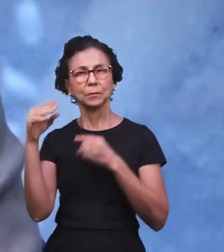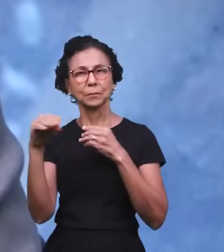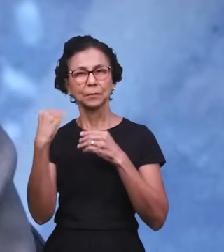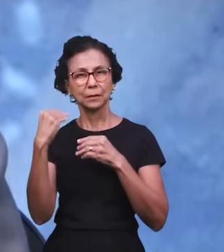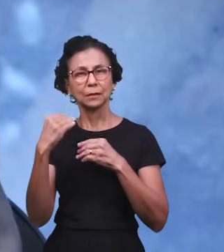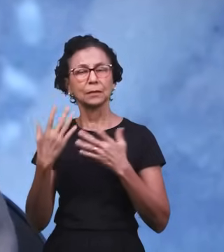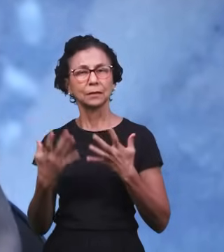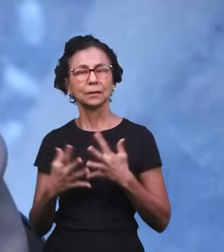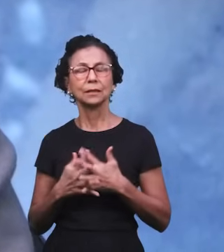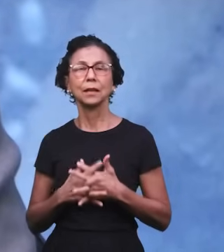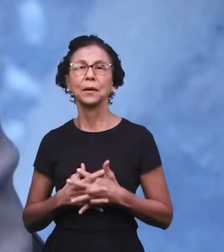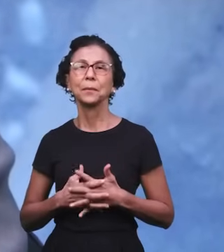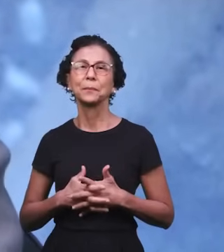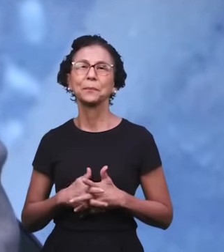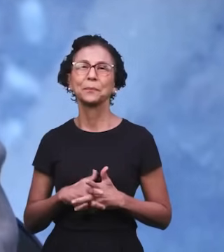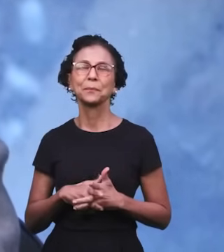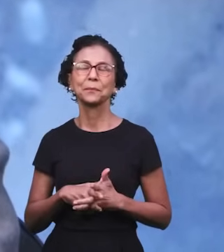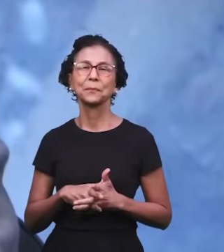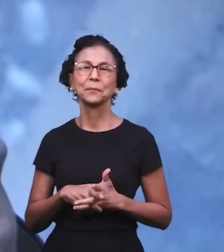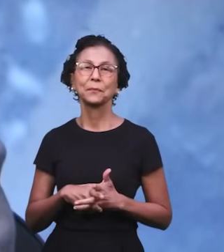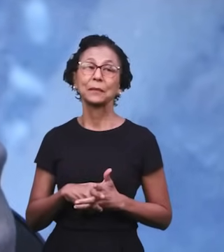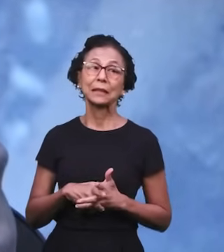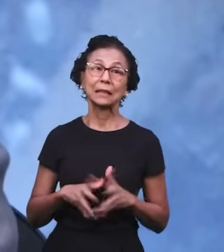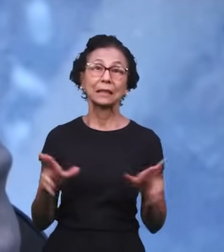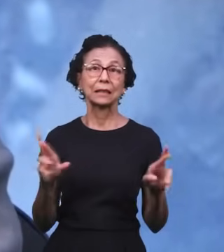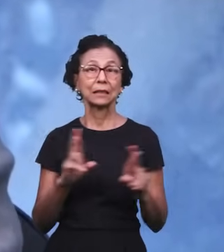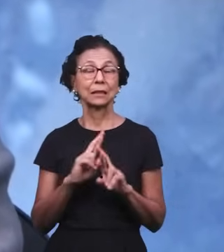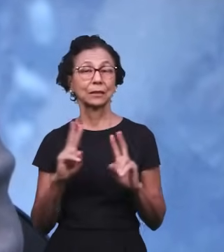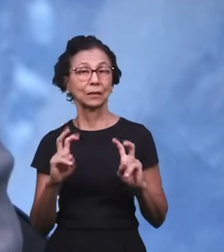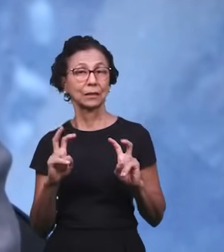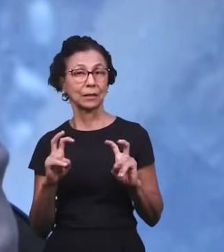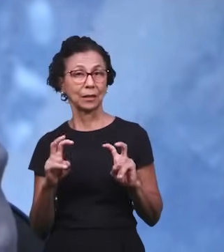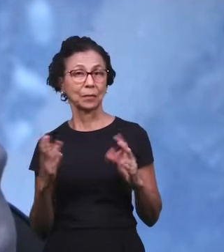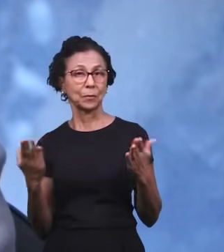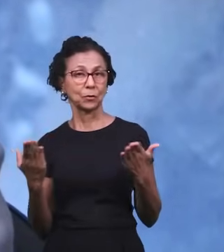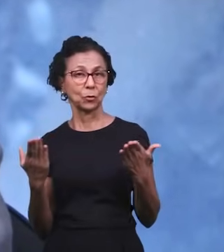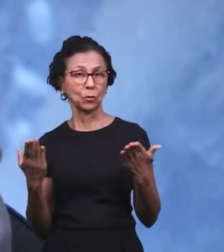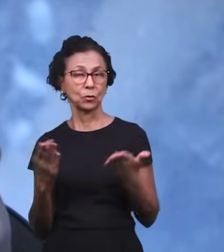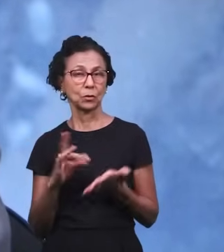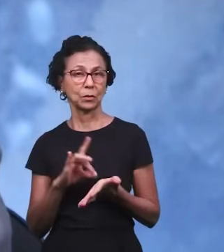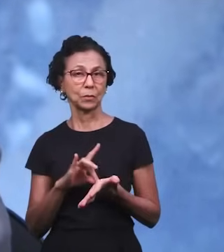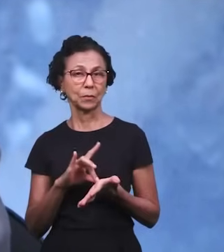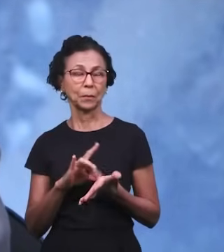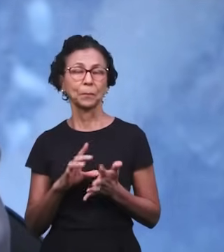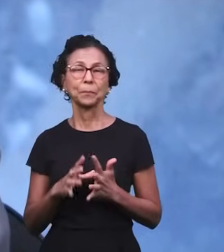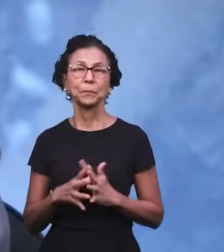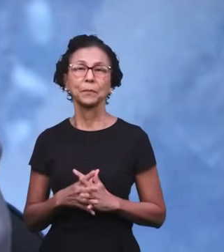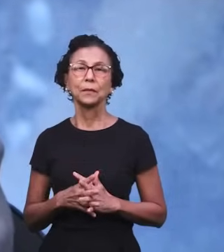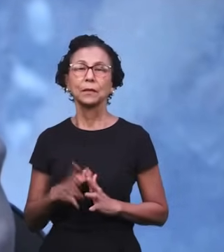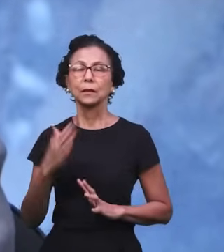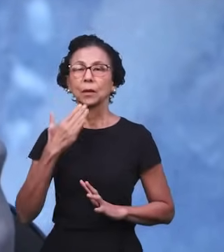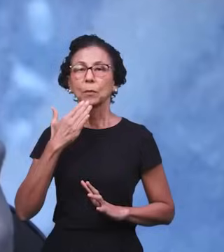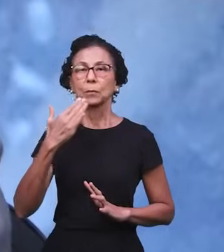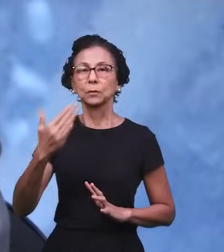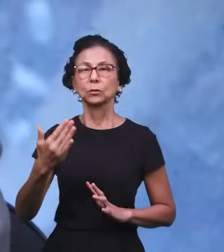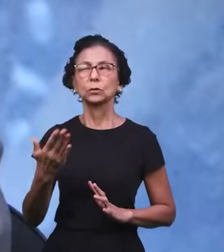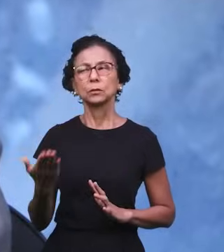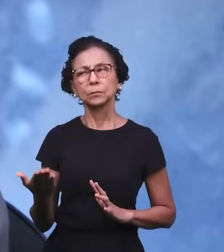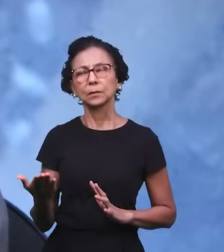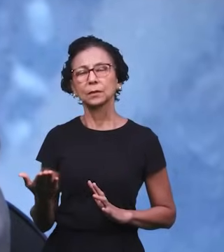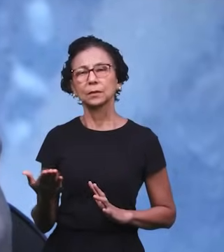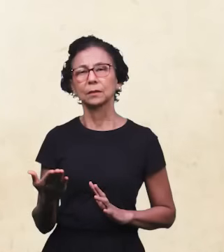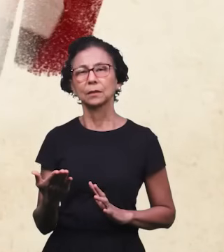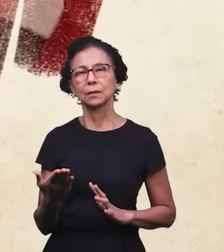nós pedimos que um pastor enviasse uma mensagem, você vai ver quem é agora e vai acompanhar a mensagem. Então,